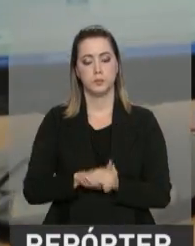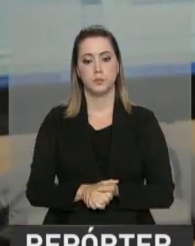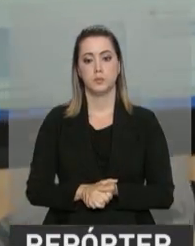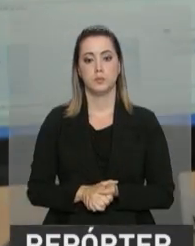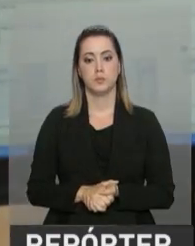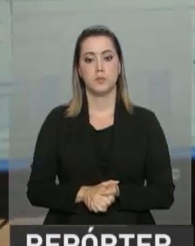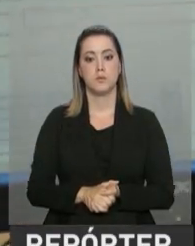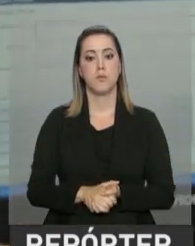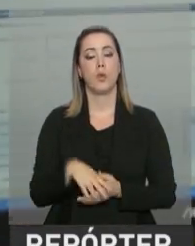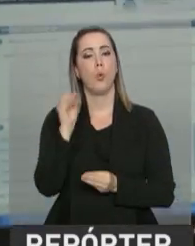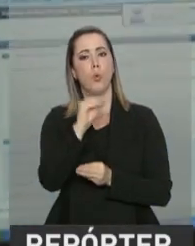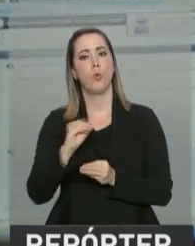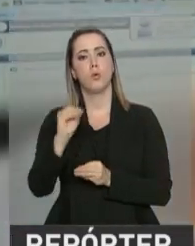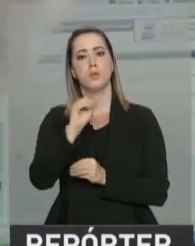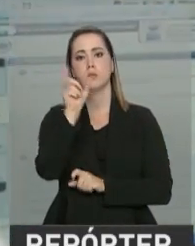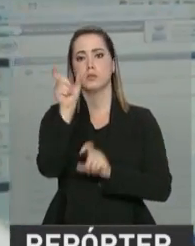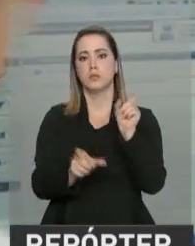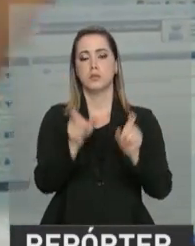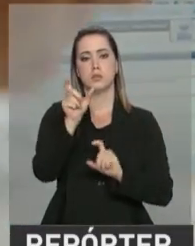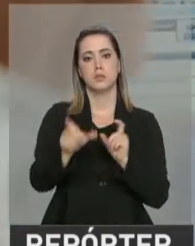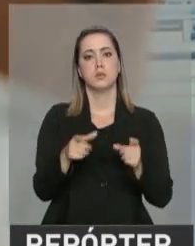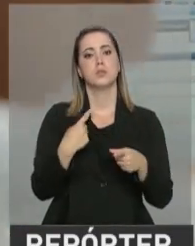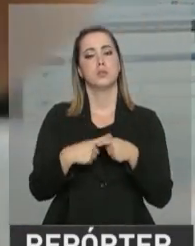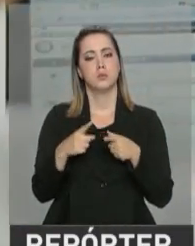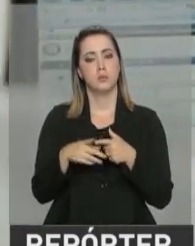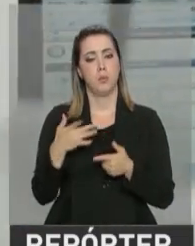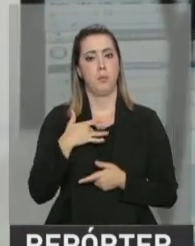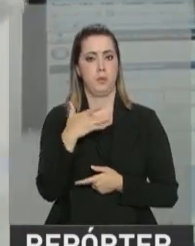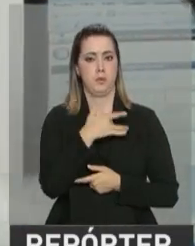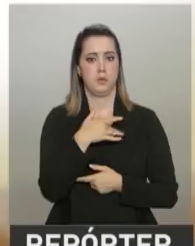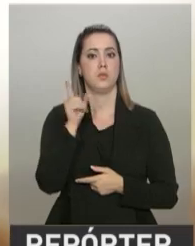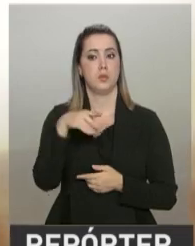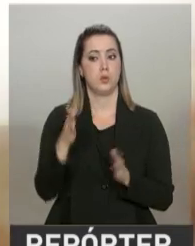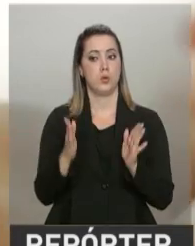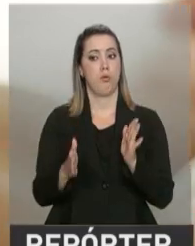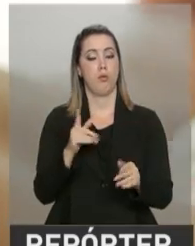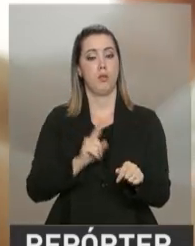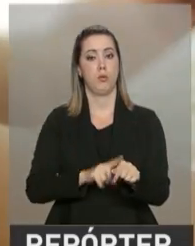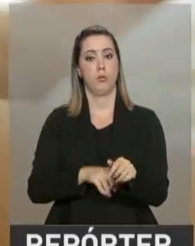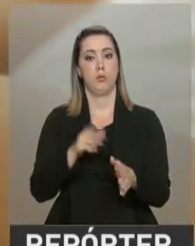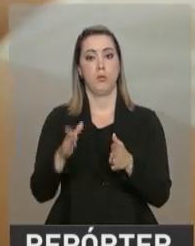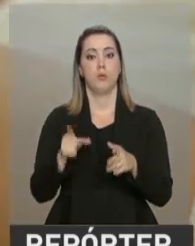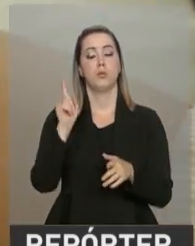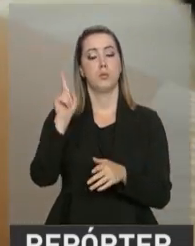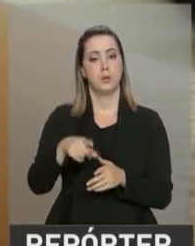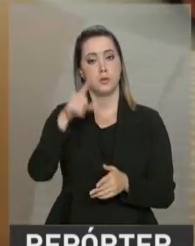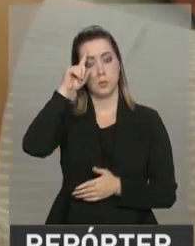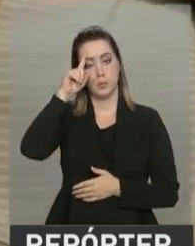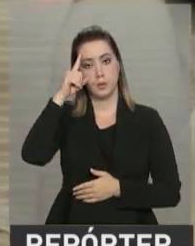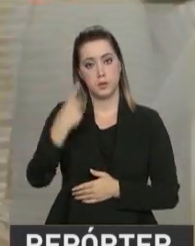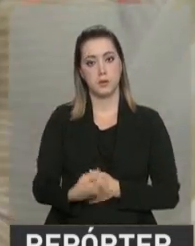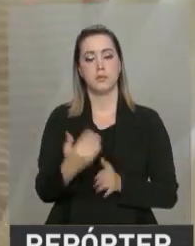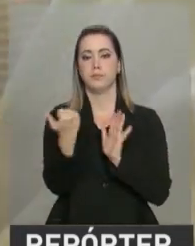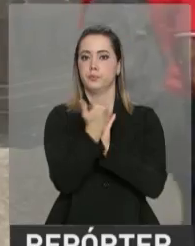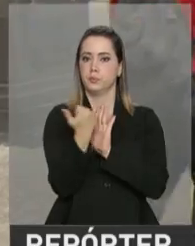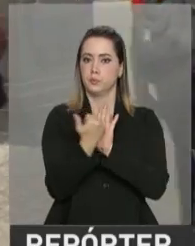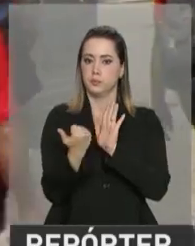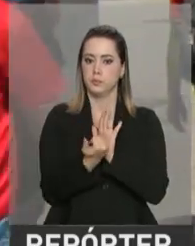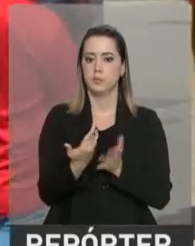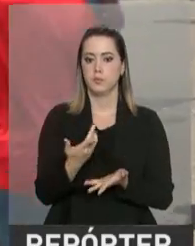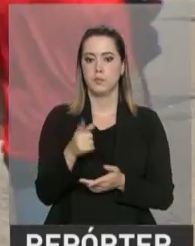O atendimento às necessidades de saúde dentro do prazo é uma obrigação dos planos de saúde, mas nem todo mundo sabe disso.